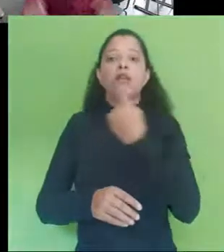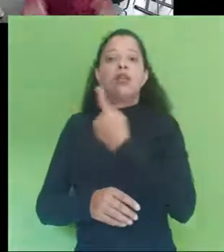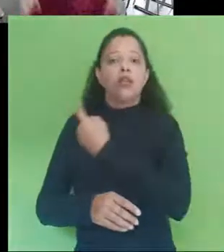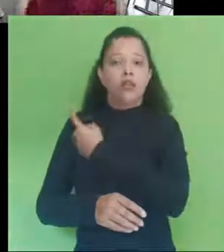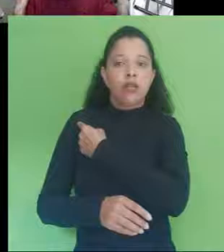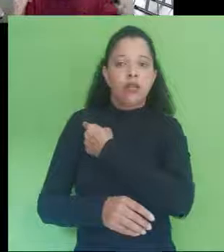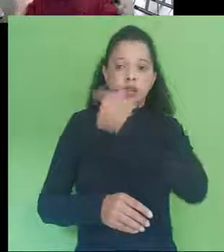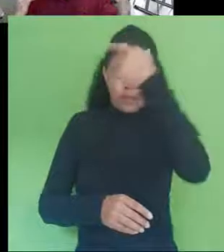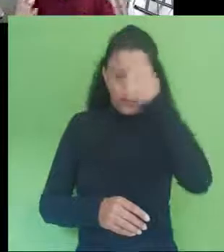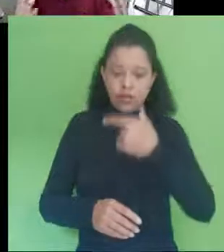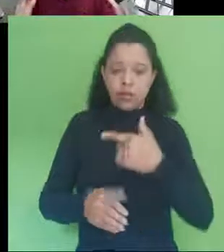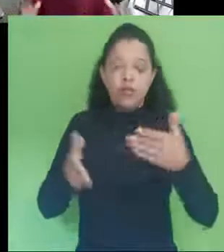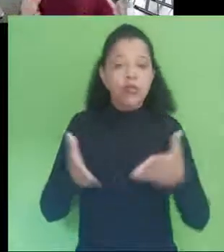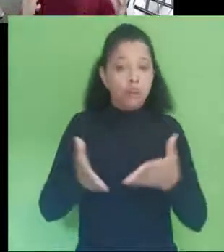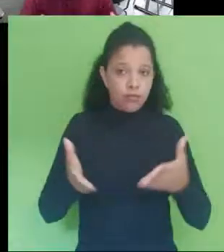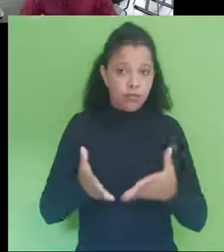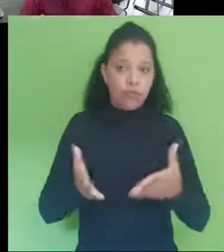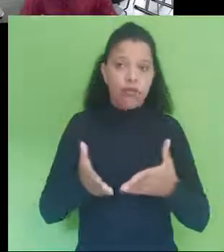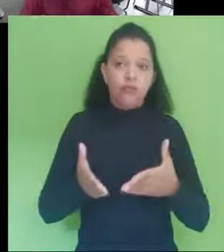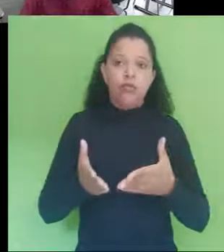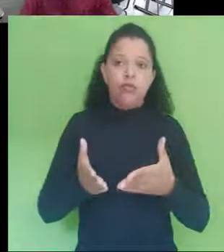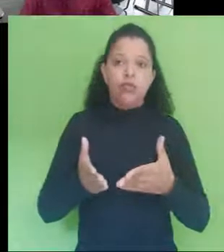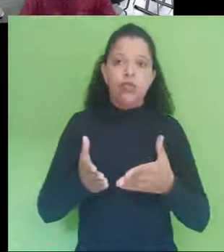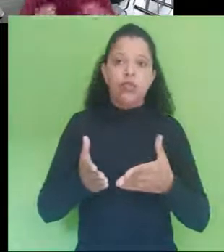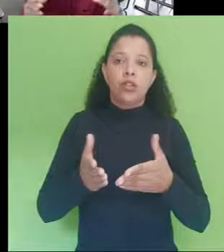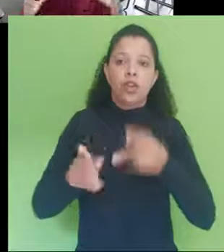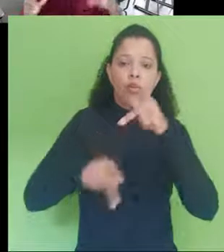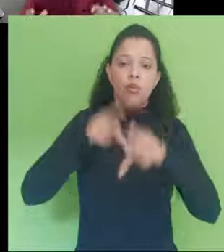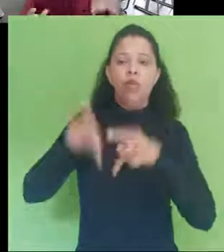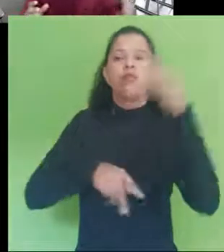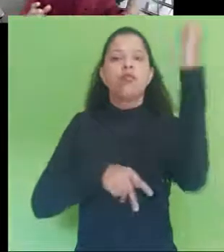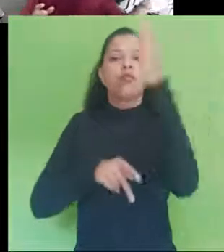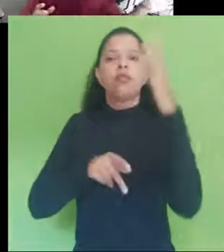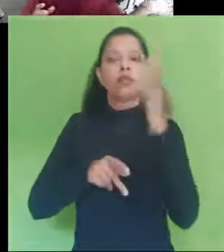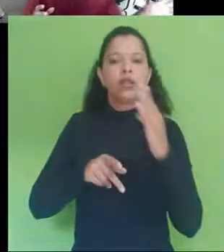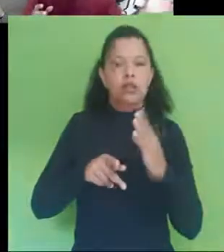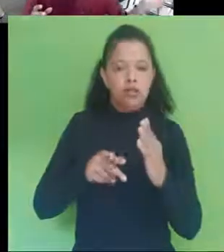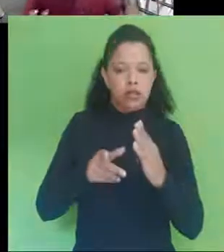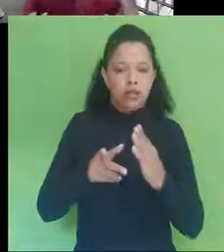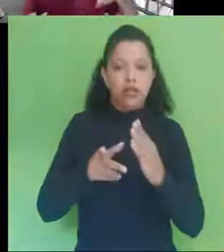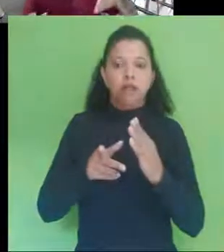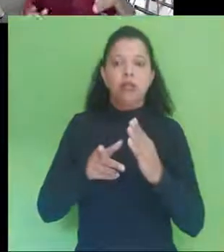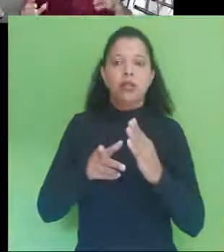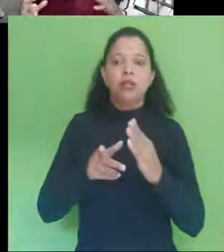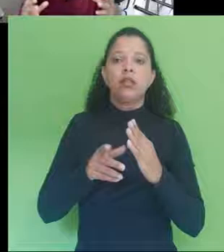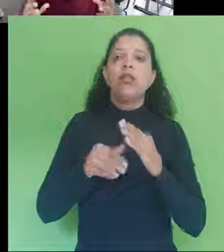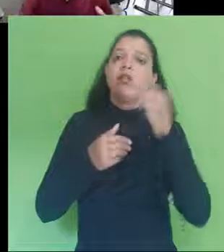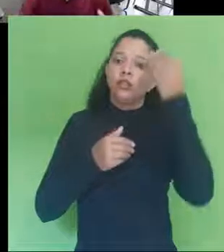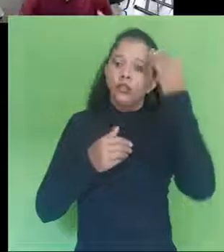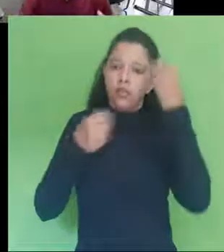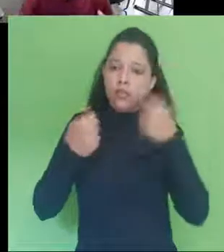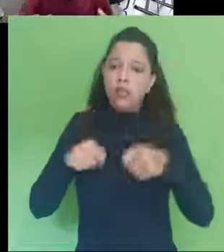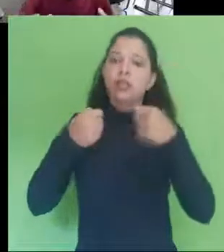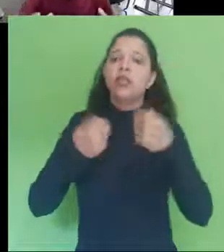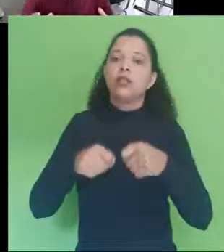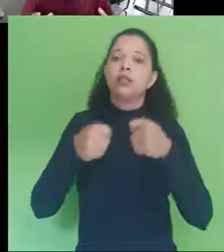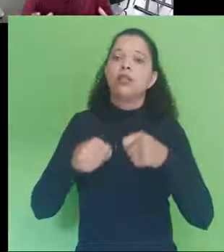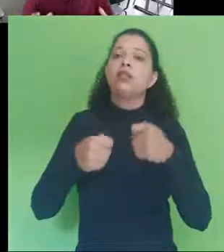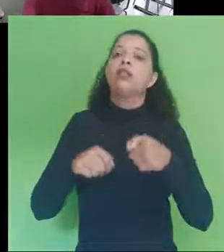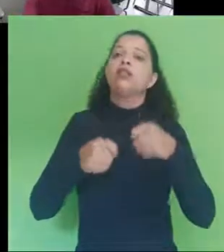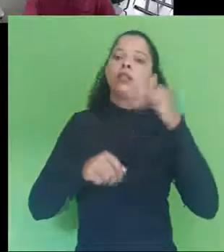nossa identidade cultural enquanto povo brasileiro. Então, a gente estuda o passado para compreender o